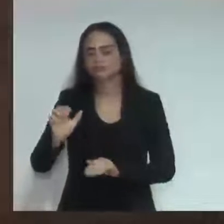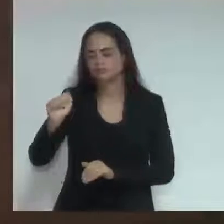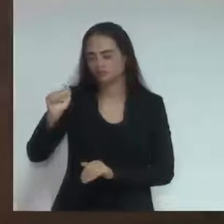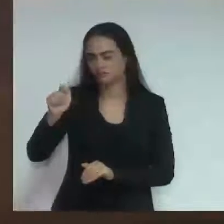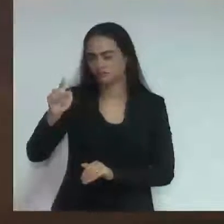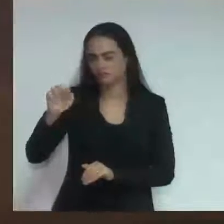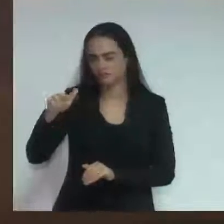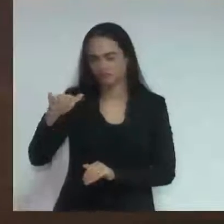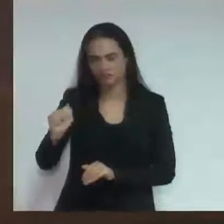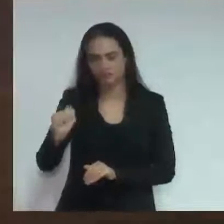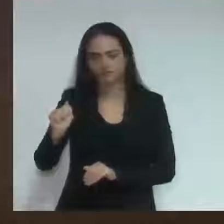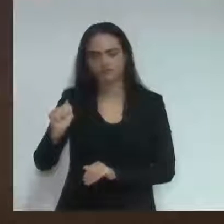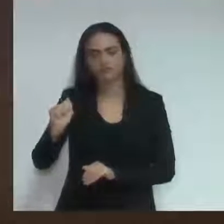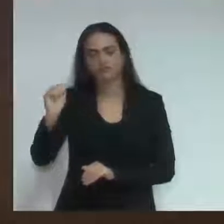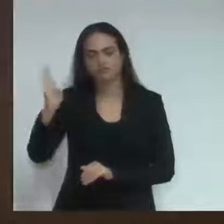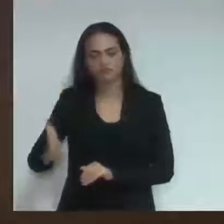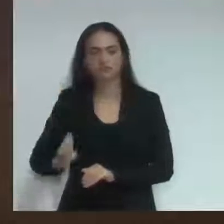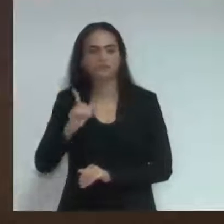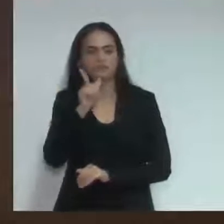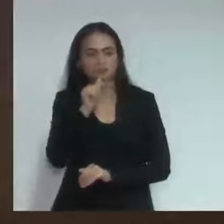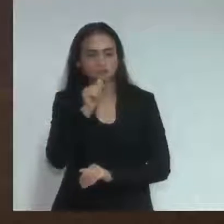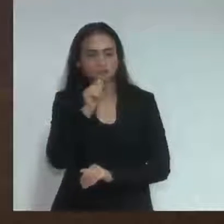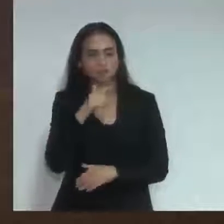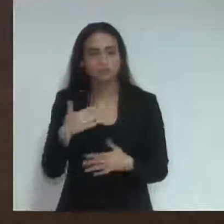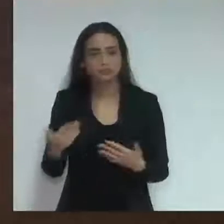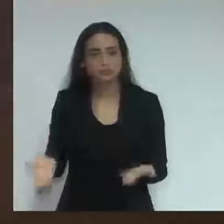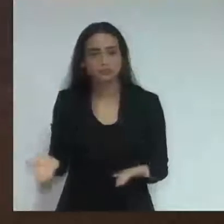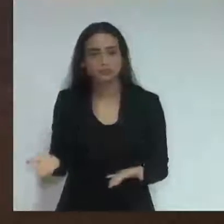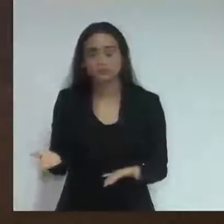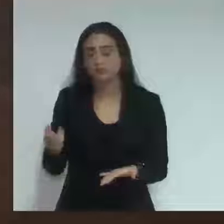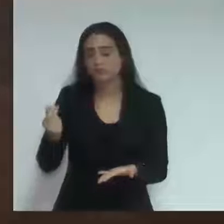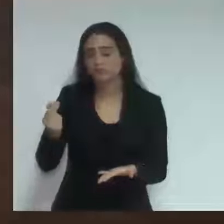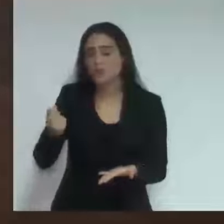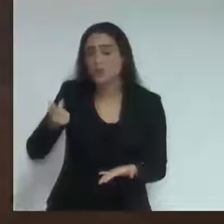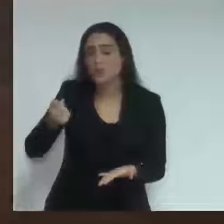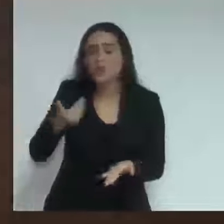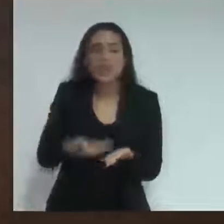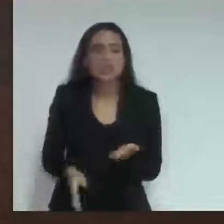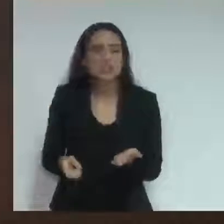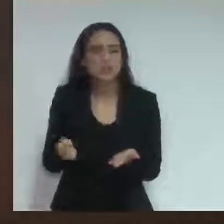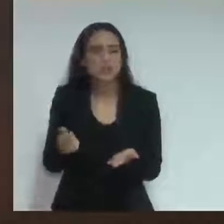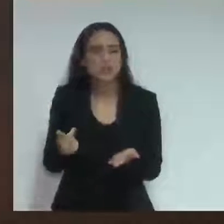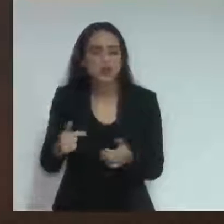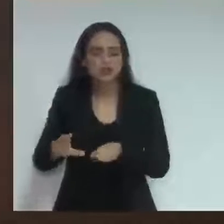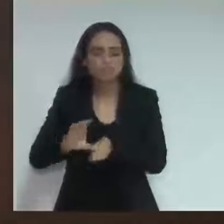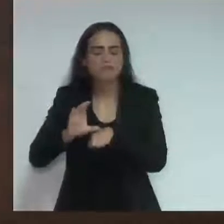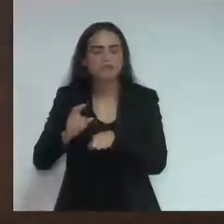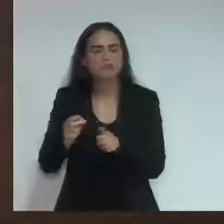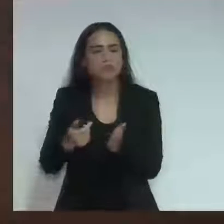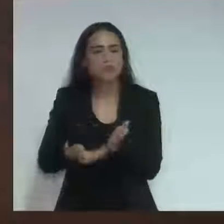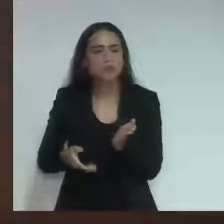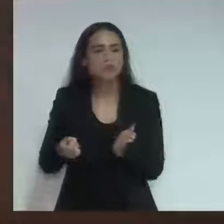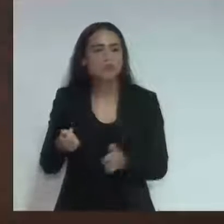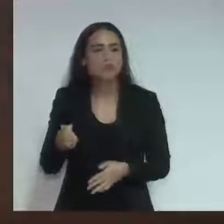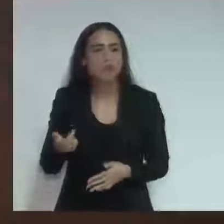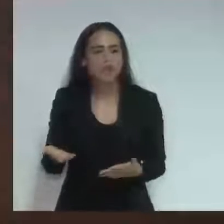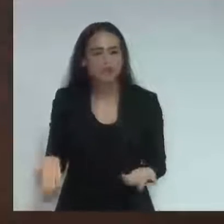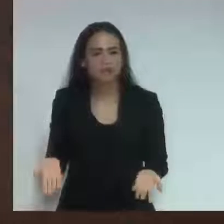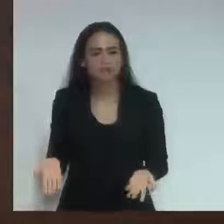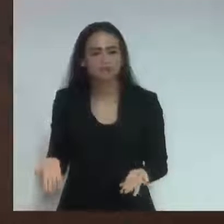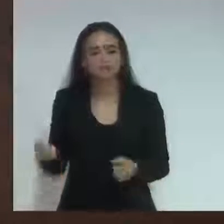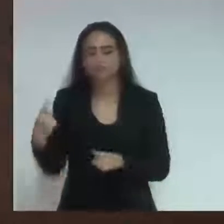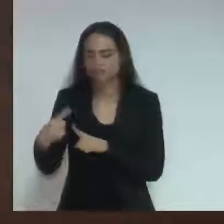bem explicado, né, Ana Genesini? O dinheiro ia simplesmente perder em função da efetividade do Pinheirinho, né, do